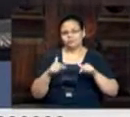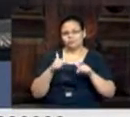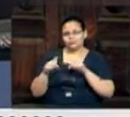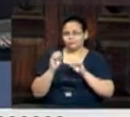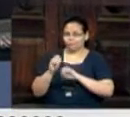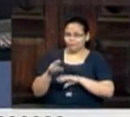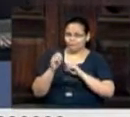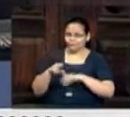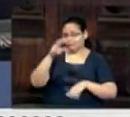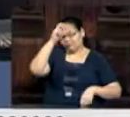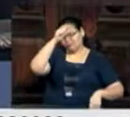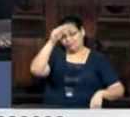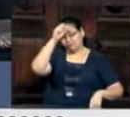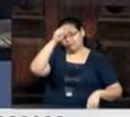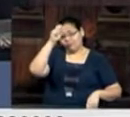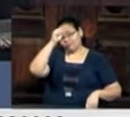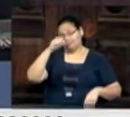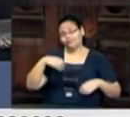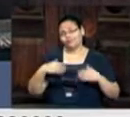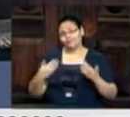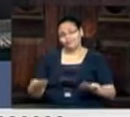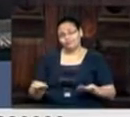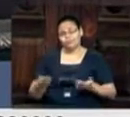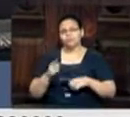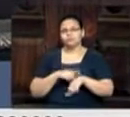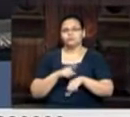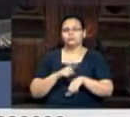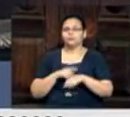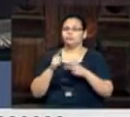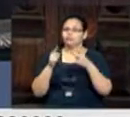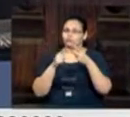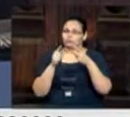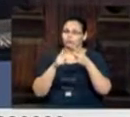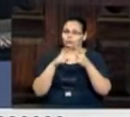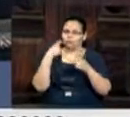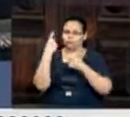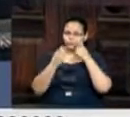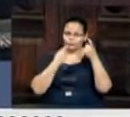de aprendizagem. Ao mesmo tempo, uma segunda preocupação,